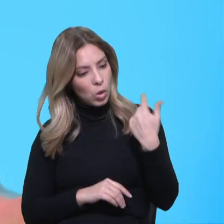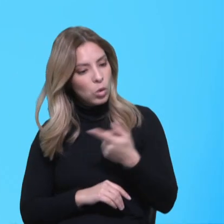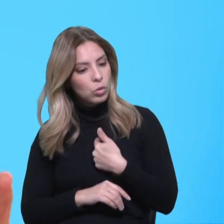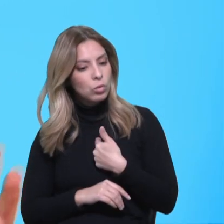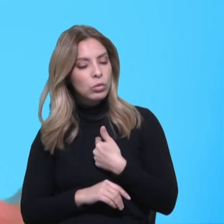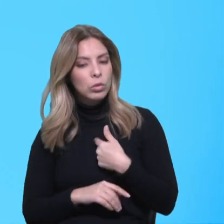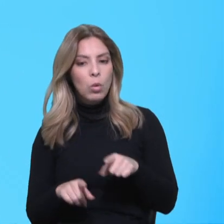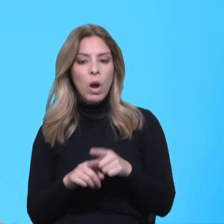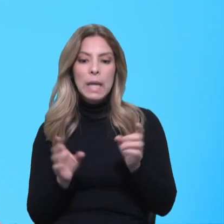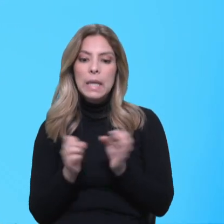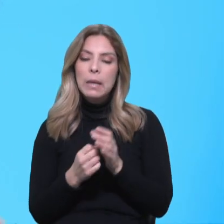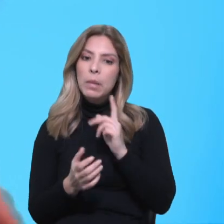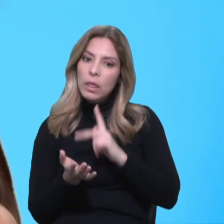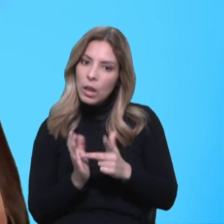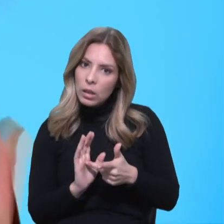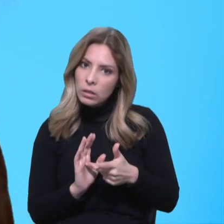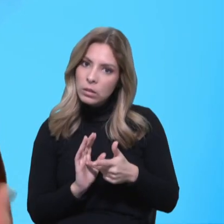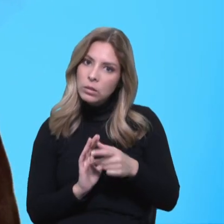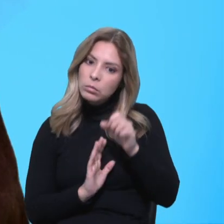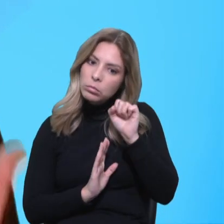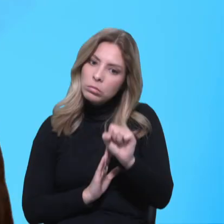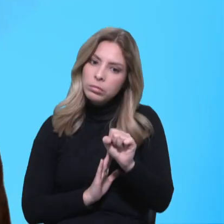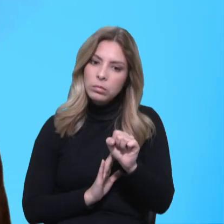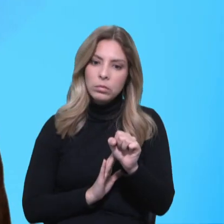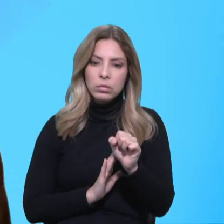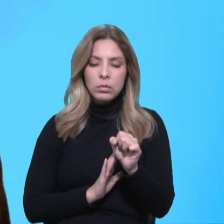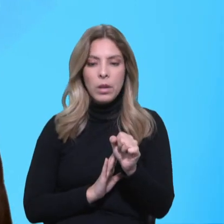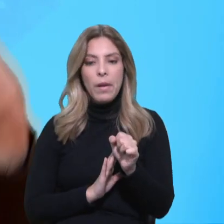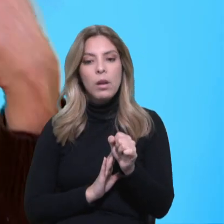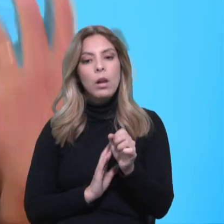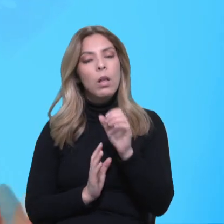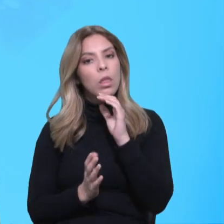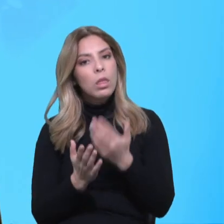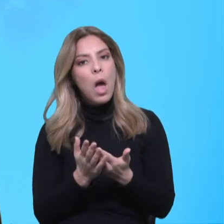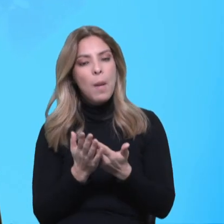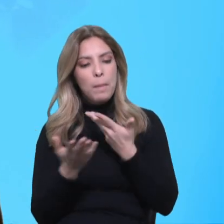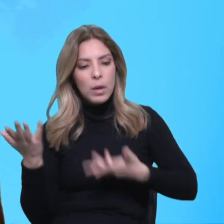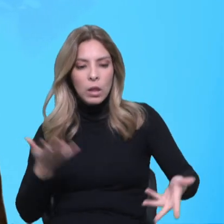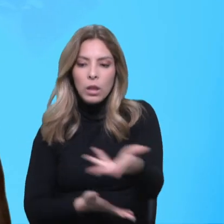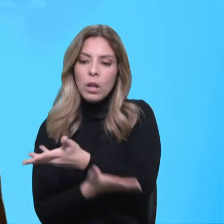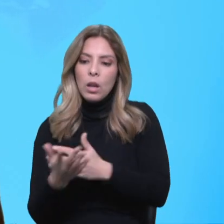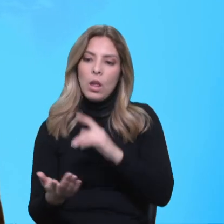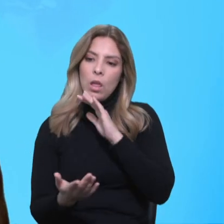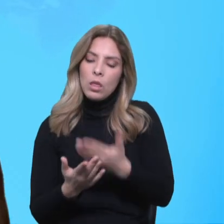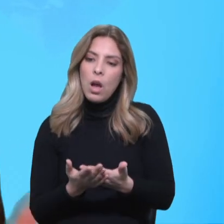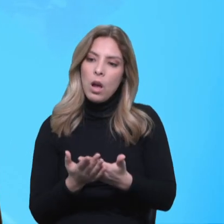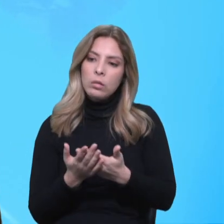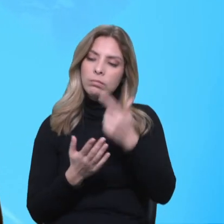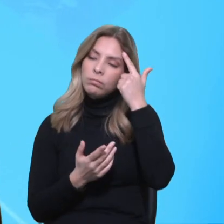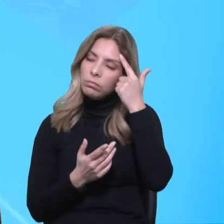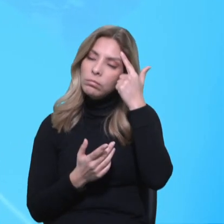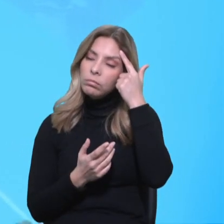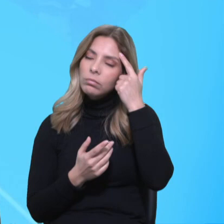equipas técnicas destas associações, onde podem ir partilhar umas com as outras, ouvir uma mensagem de refrigério, serem